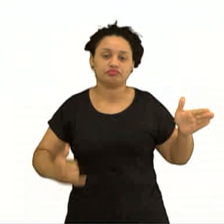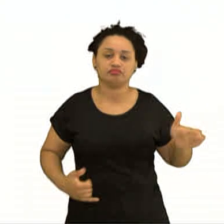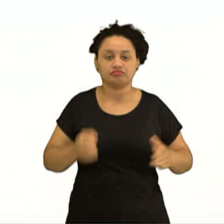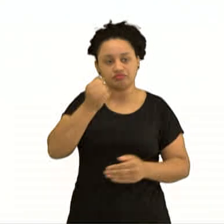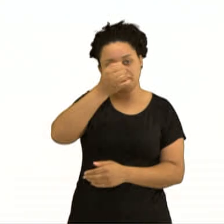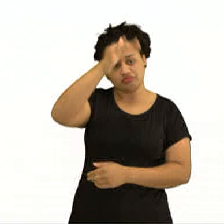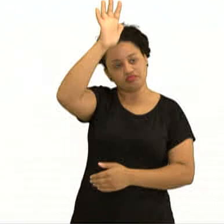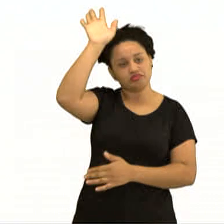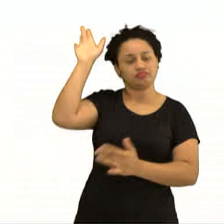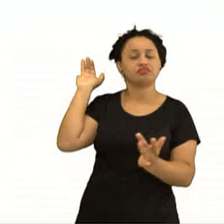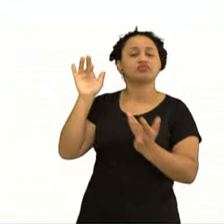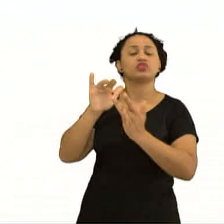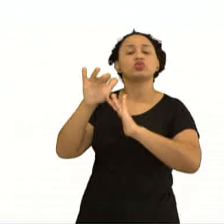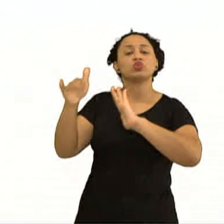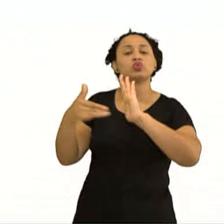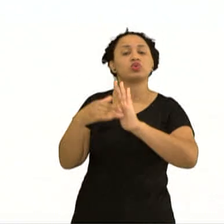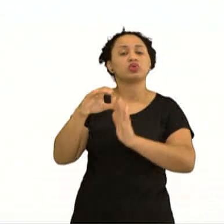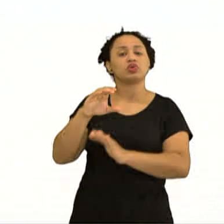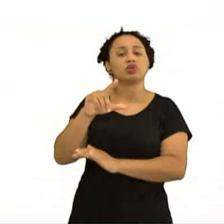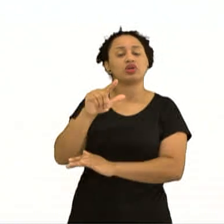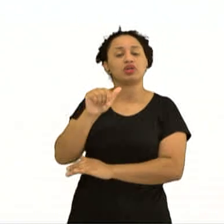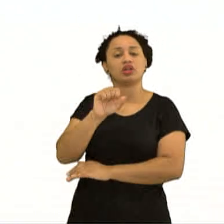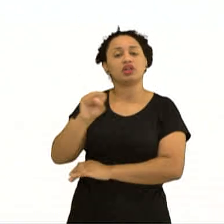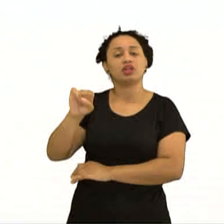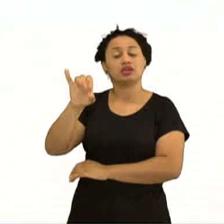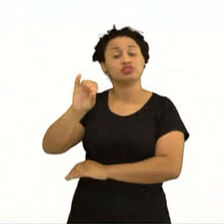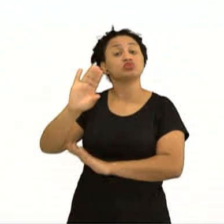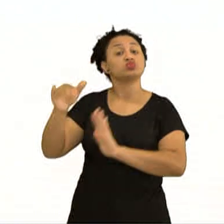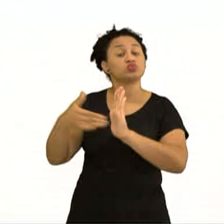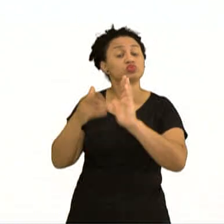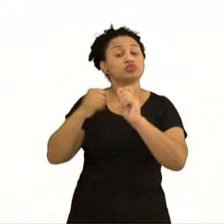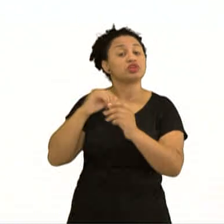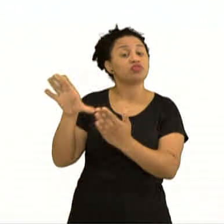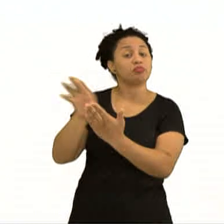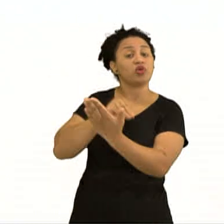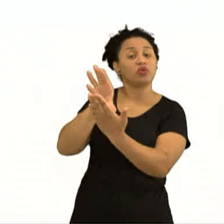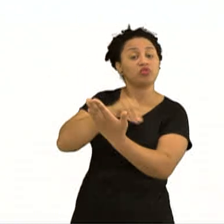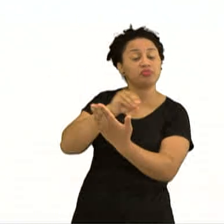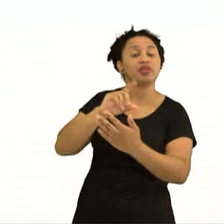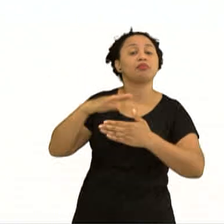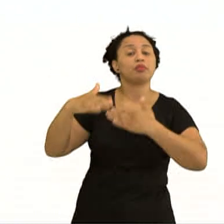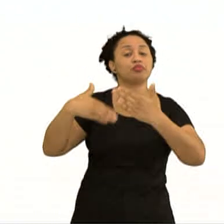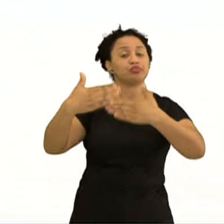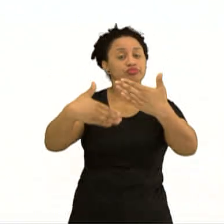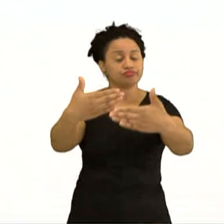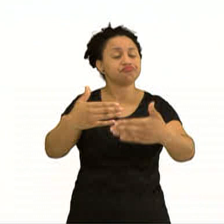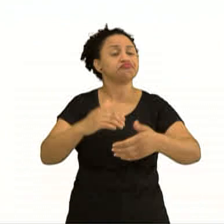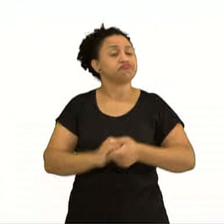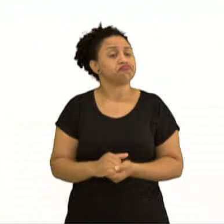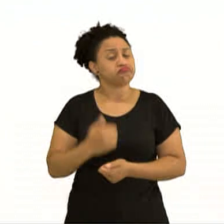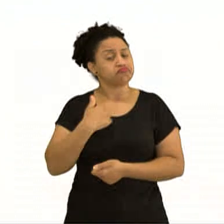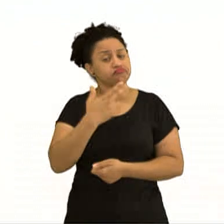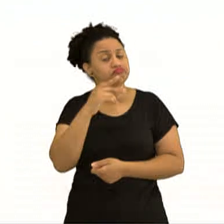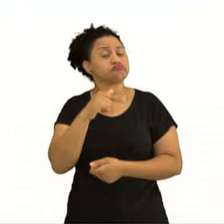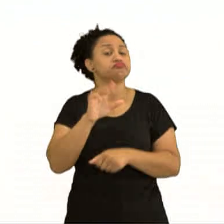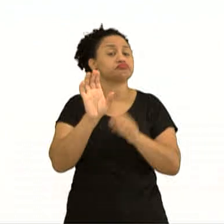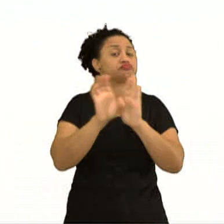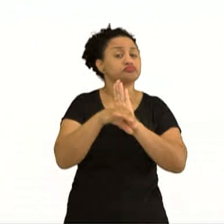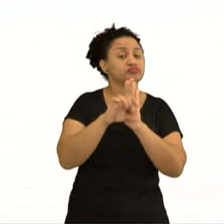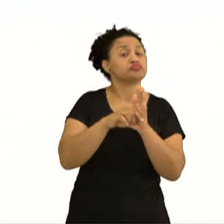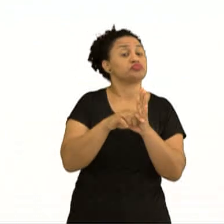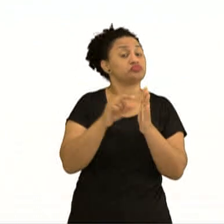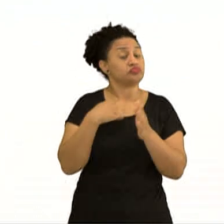era tudo aquilo digno de ser copiado e que resiste ao tempo. Acho esse conceito divertido por